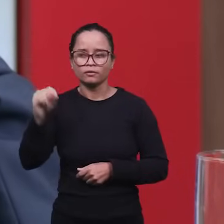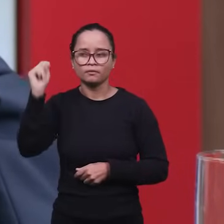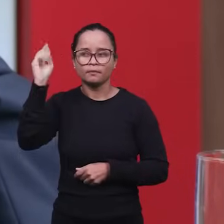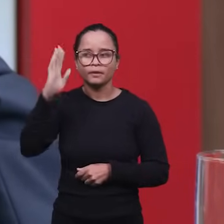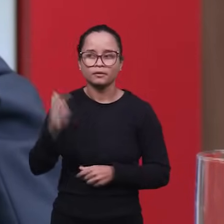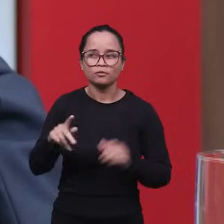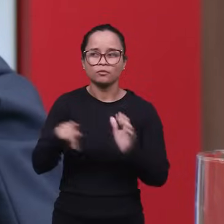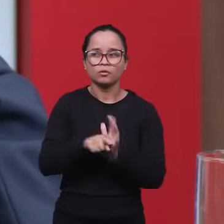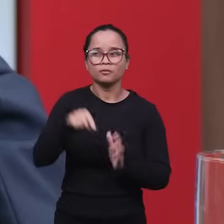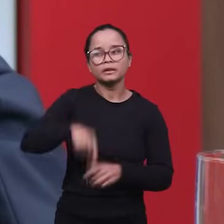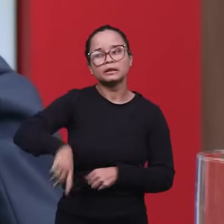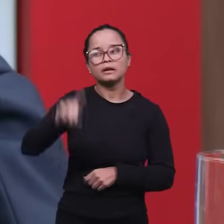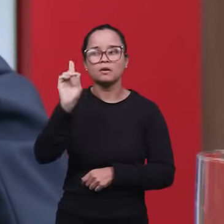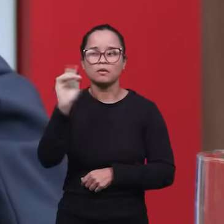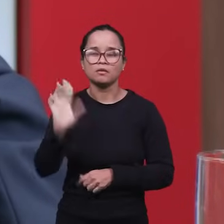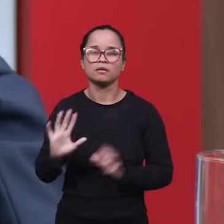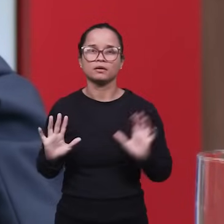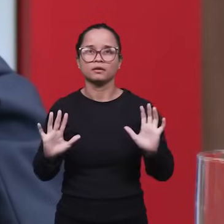não,